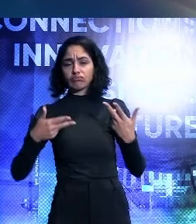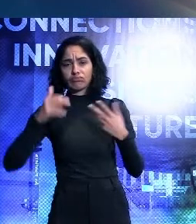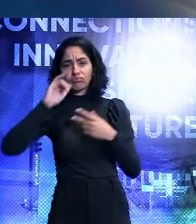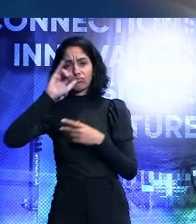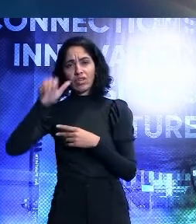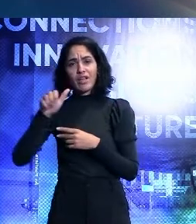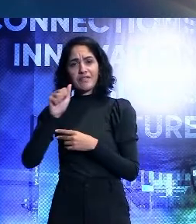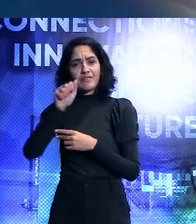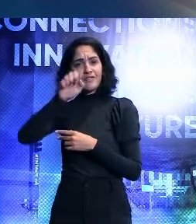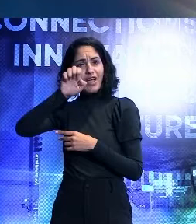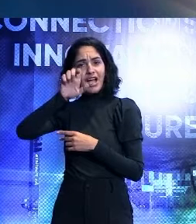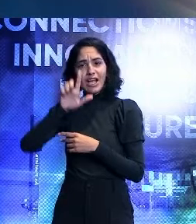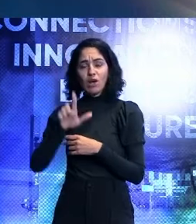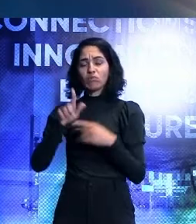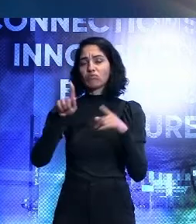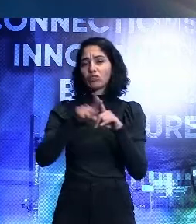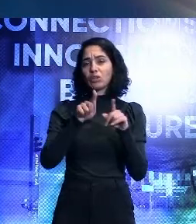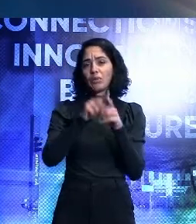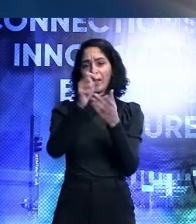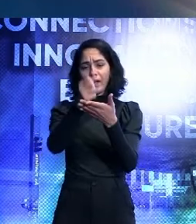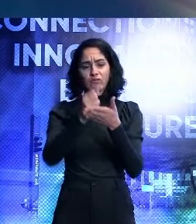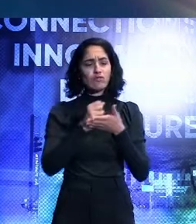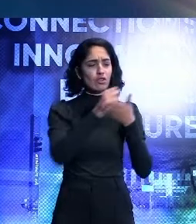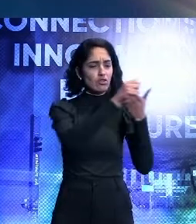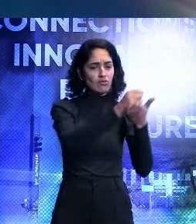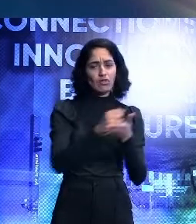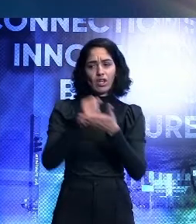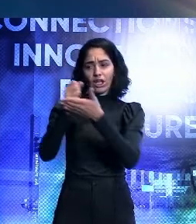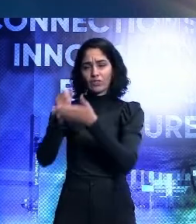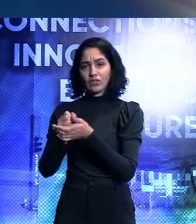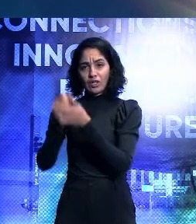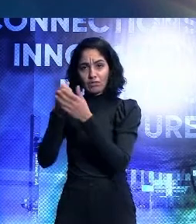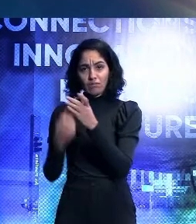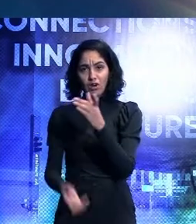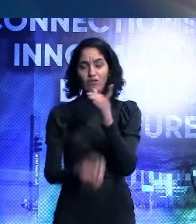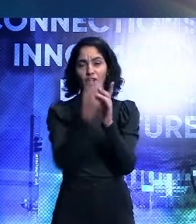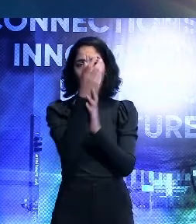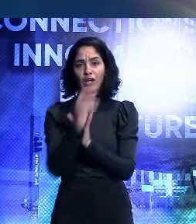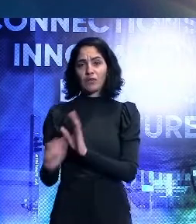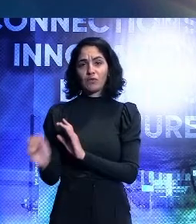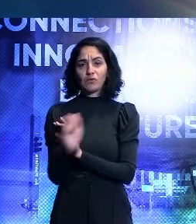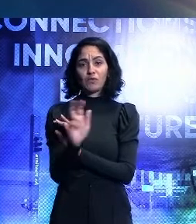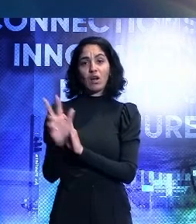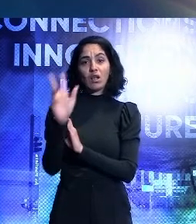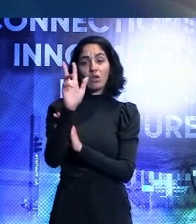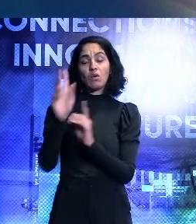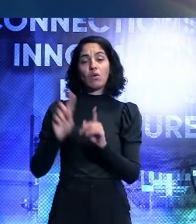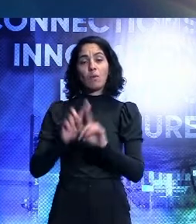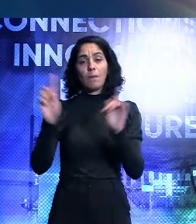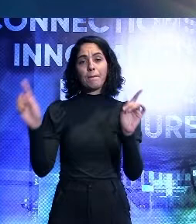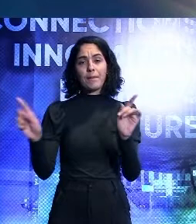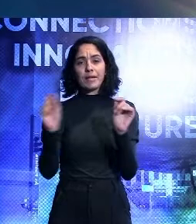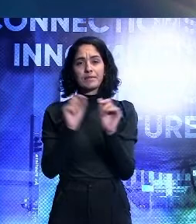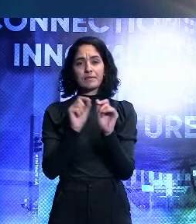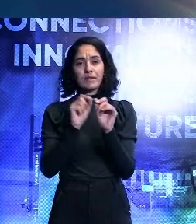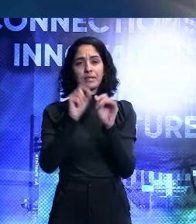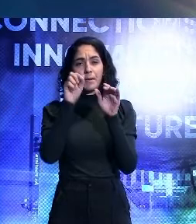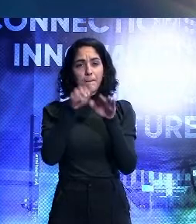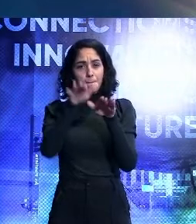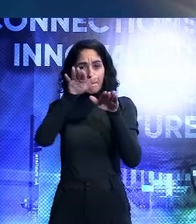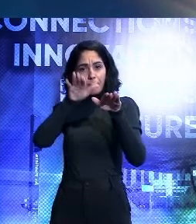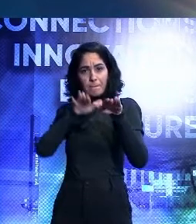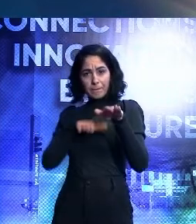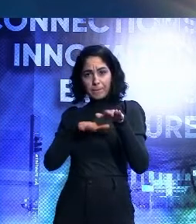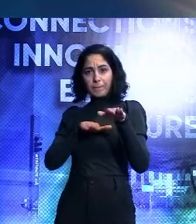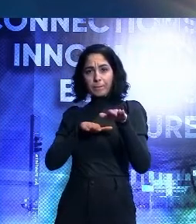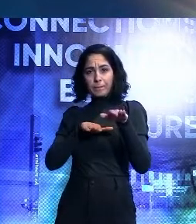aqui felizes, ajudando o fluxo de valor, gerando valor de fato. Se a gente fazer um passinho um pouquinho para trás, gente,